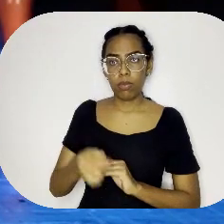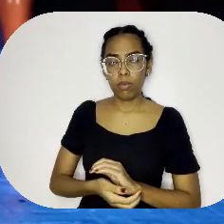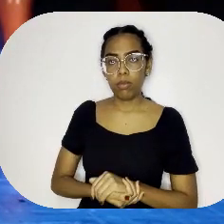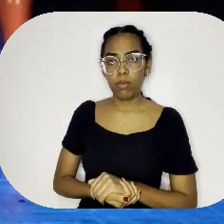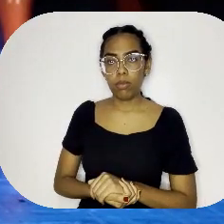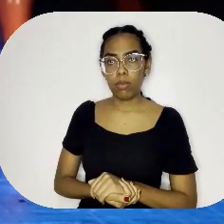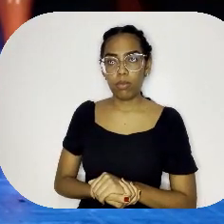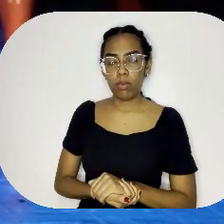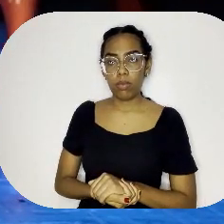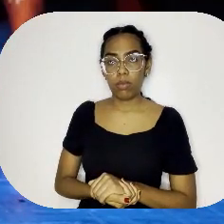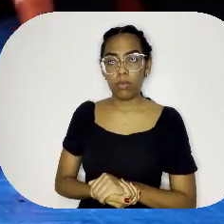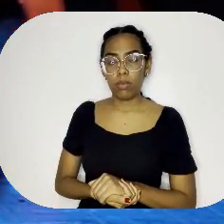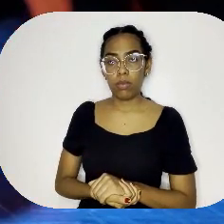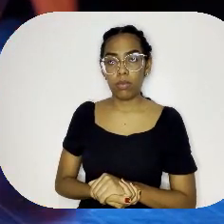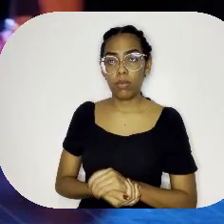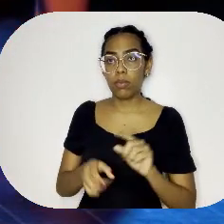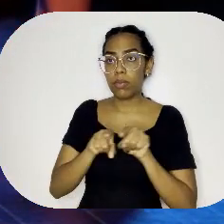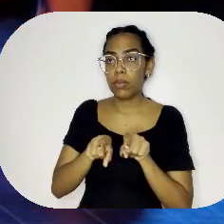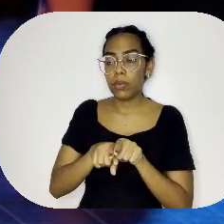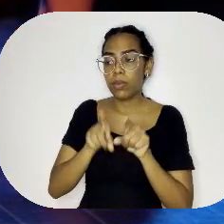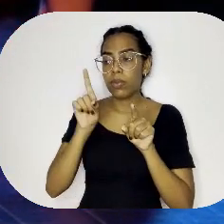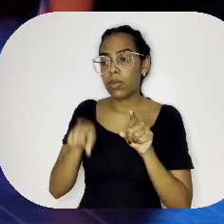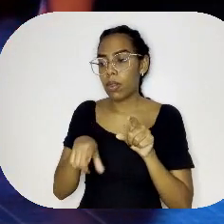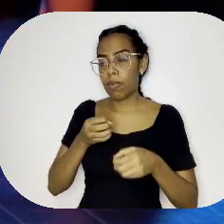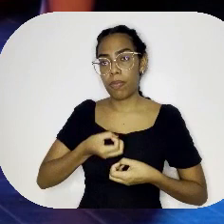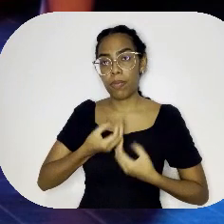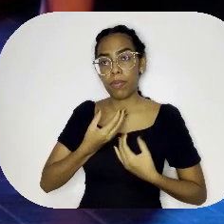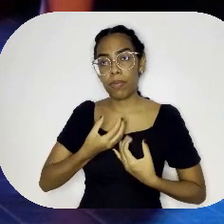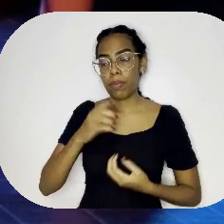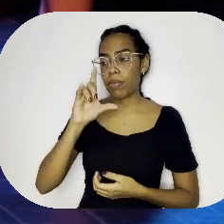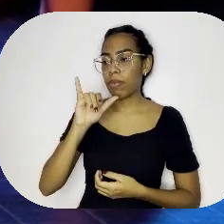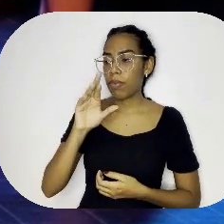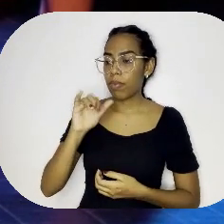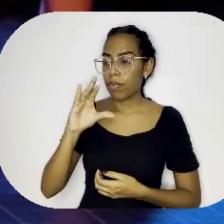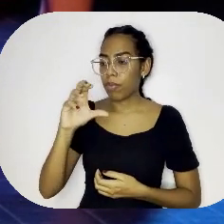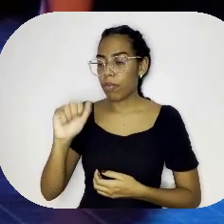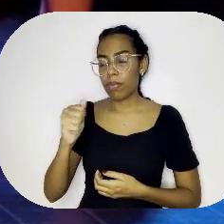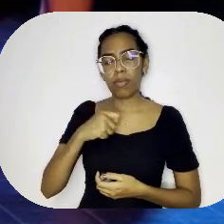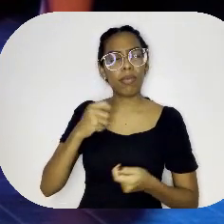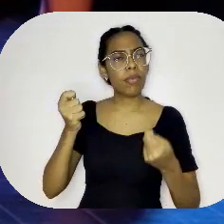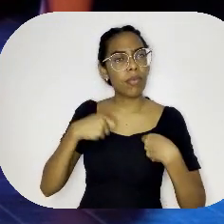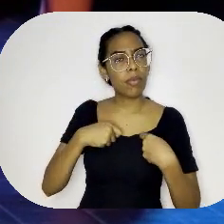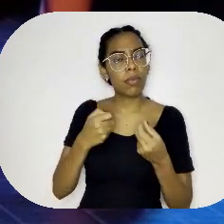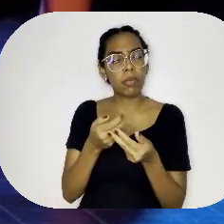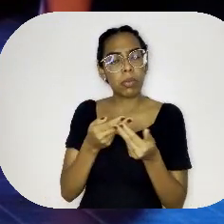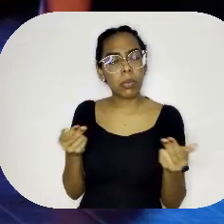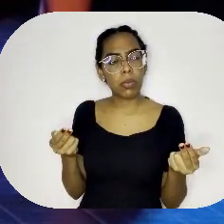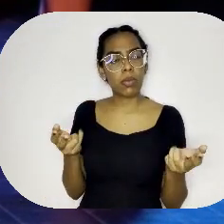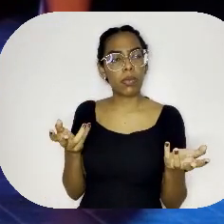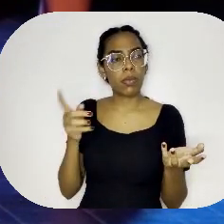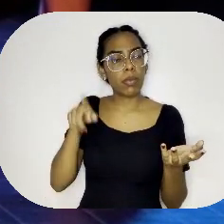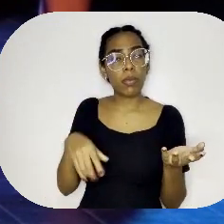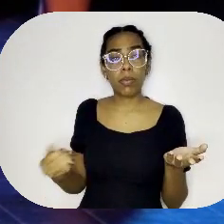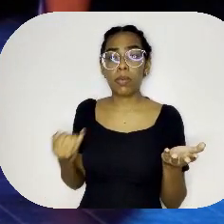tal. Sim, imagina só se chega também alguém que saia pela casa professando a poesia lírica